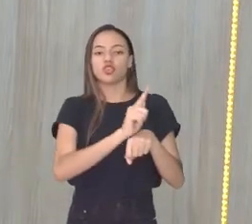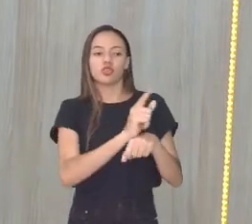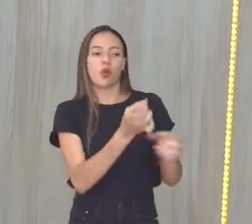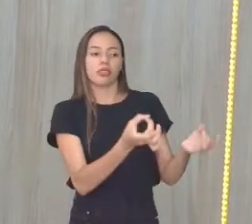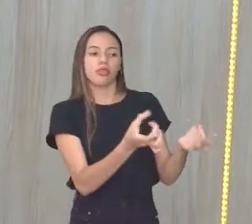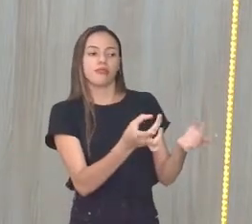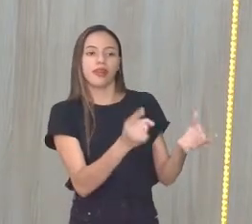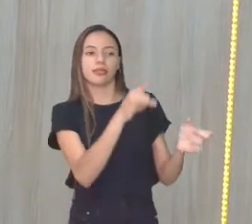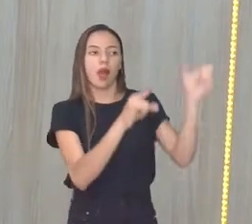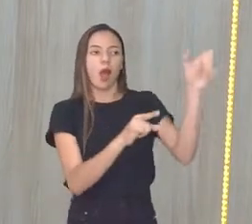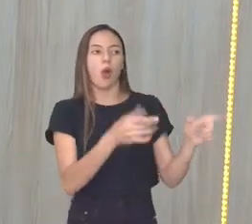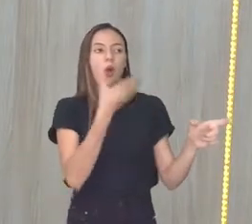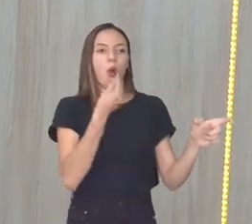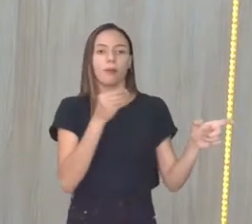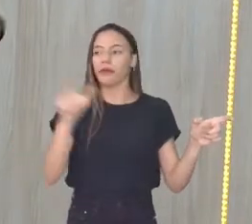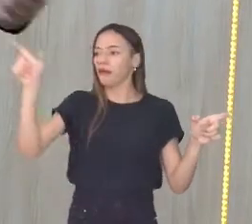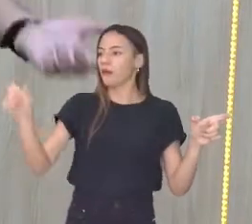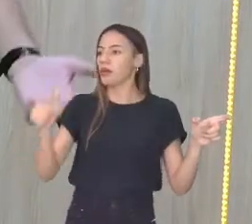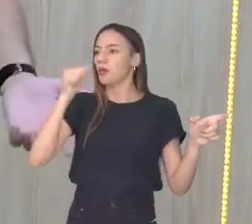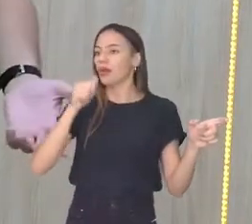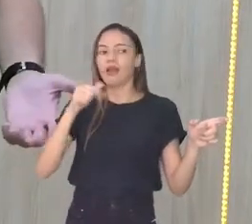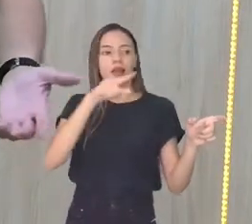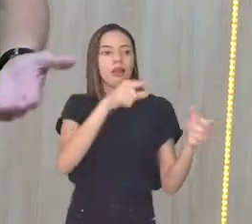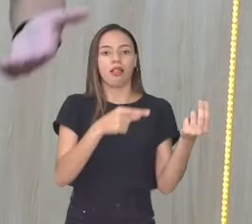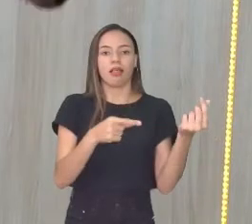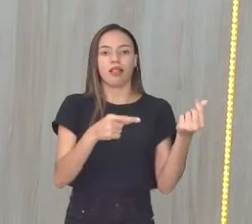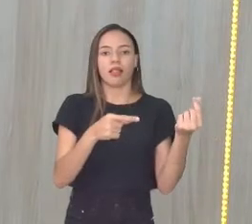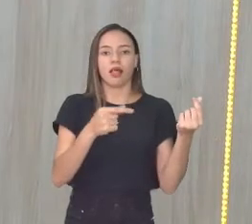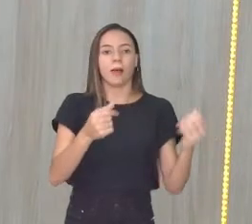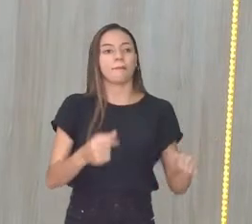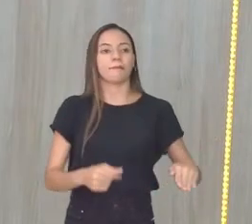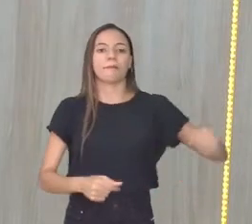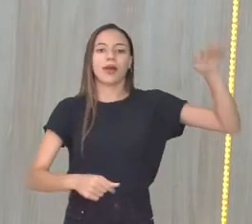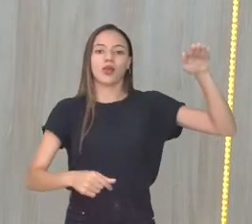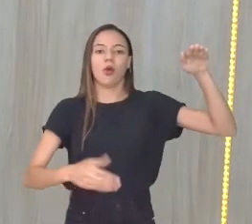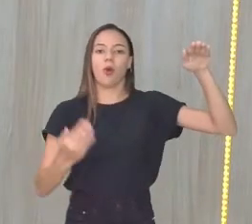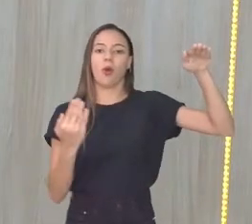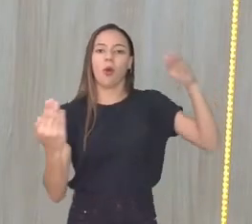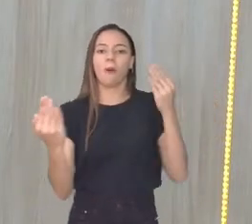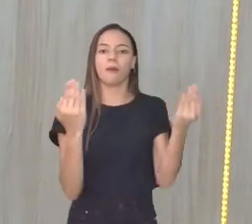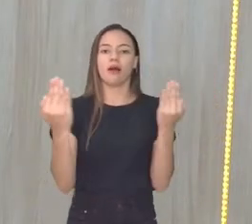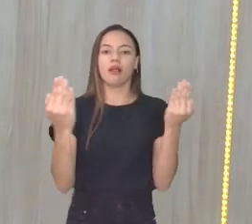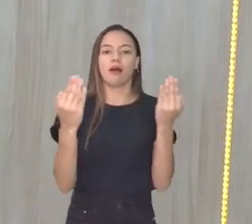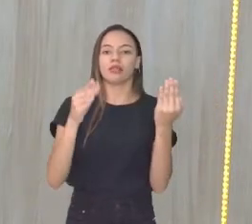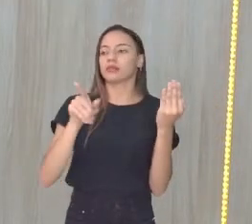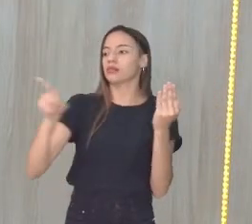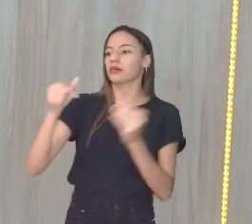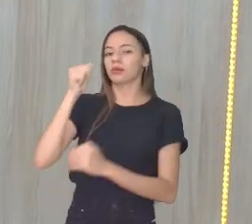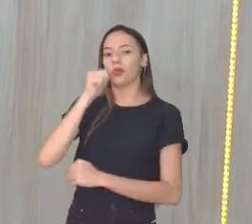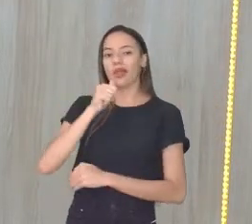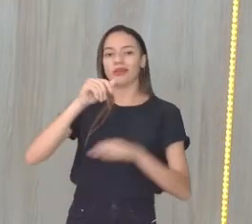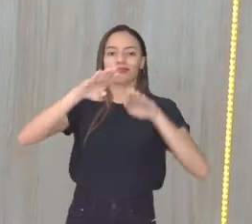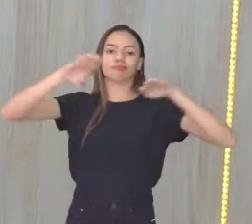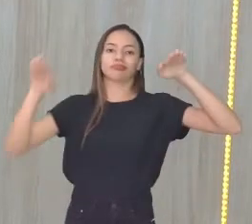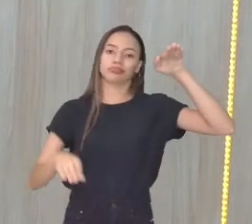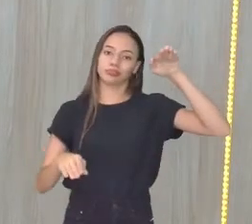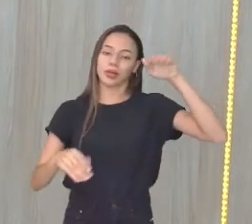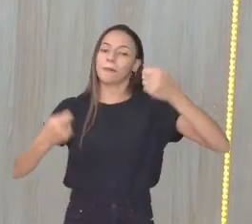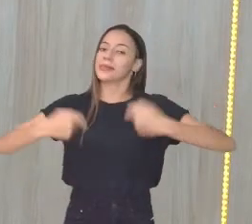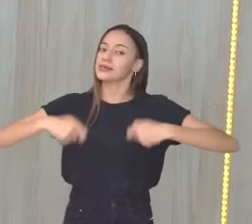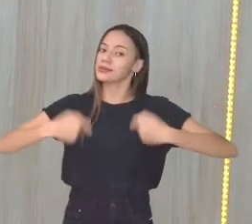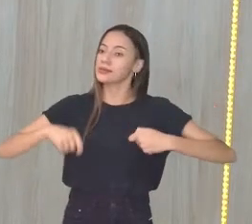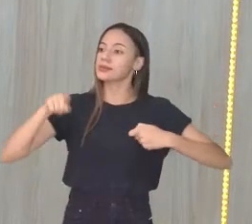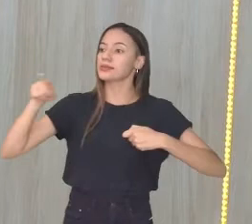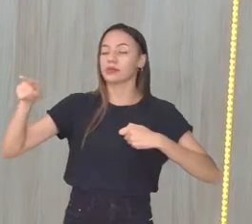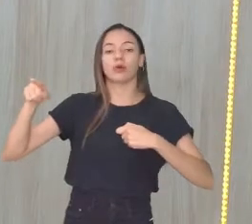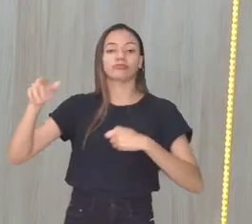homens recebem um pouquinho a mais ainda do que as mulheres. Né? Isso é um processo que deve ser corrigido. Não é? A função,